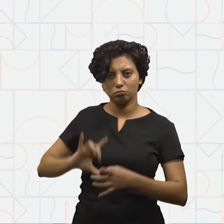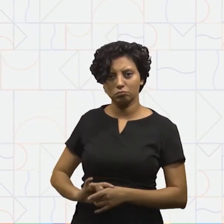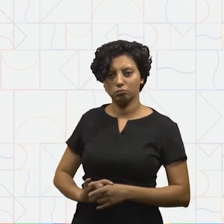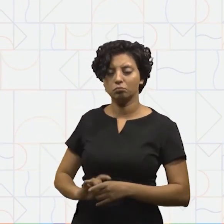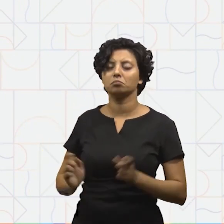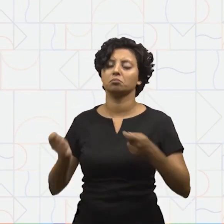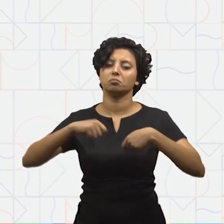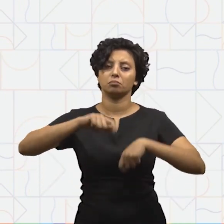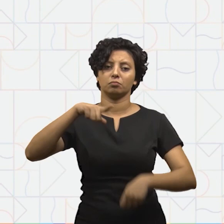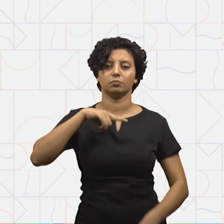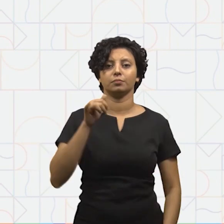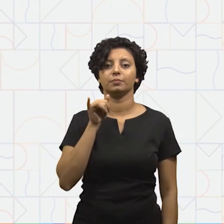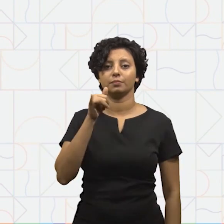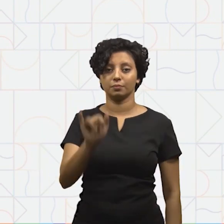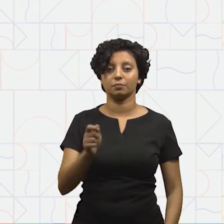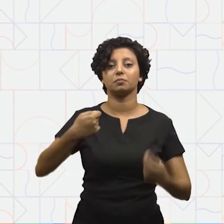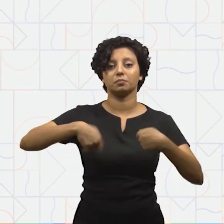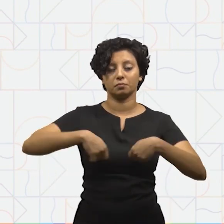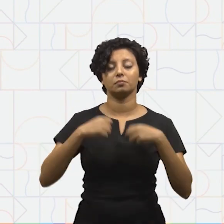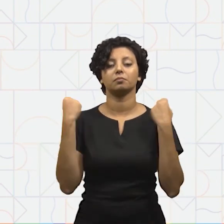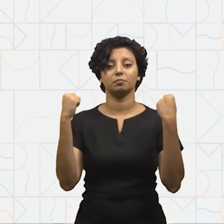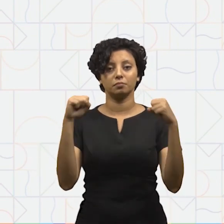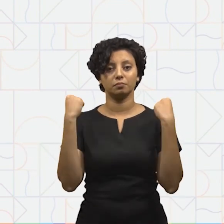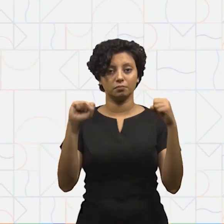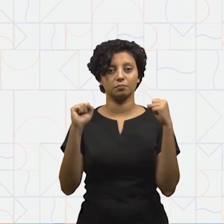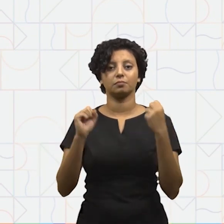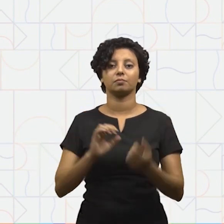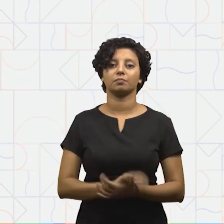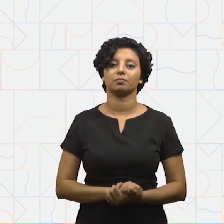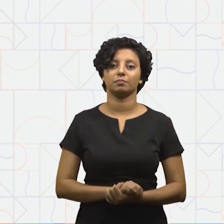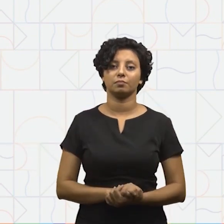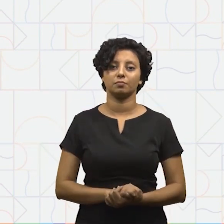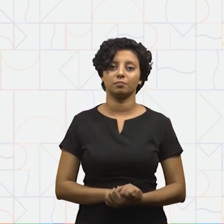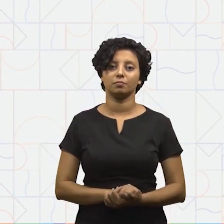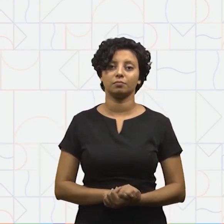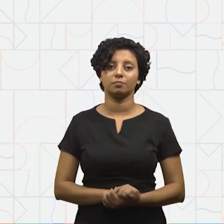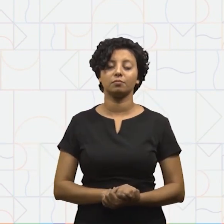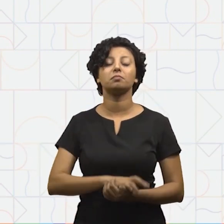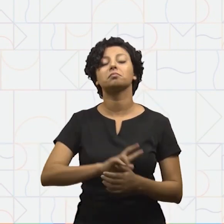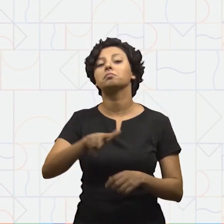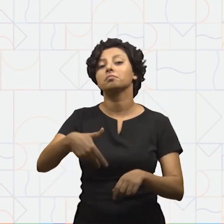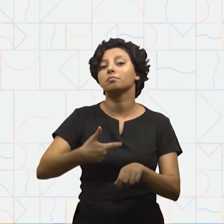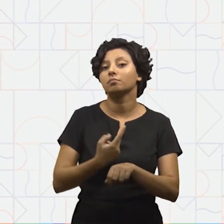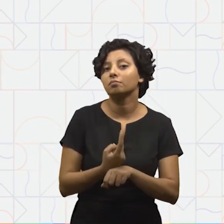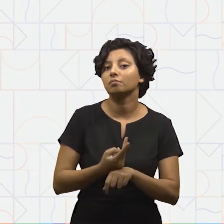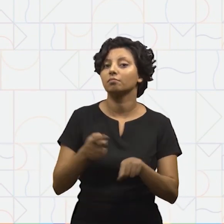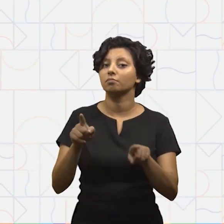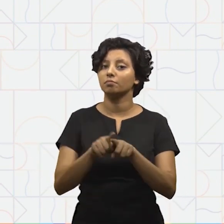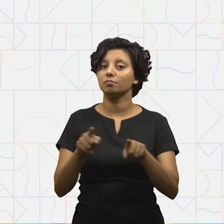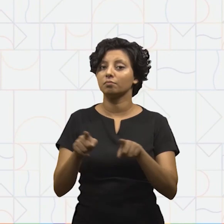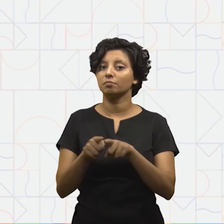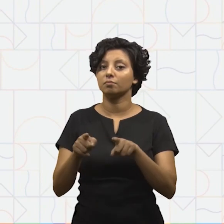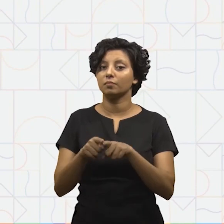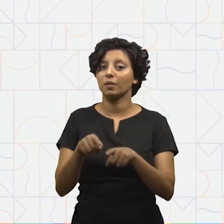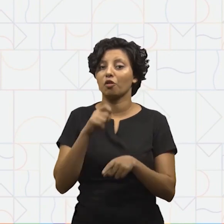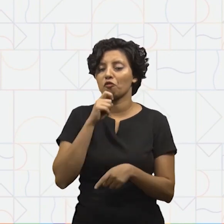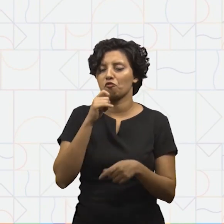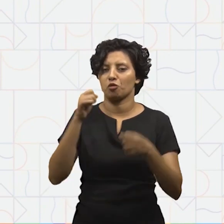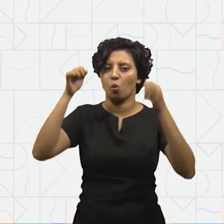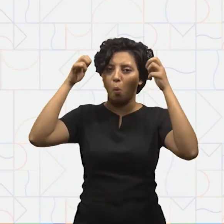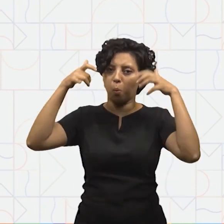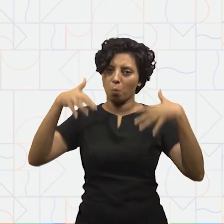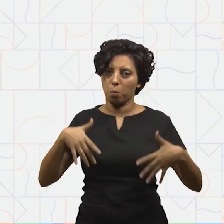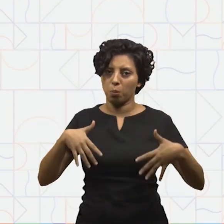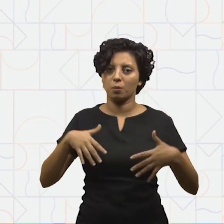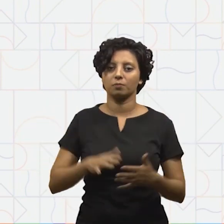a energia necessária à atividade realizada e, consequentemente, resfriamento do corpo.